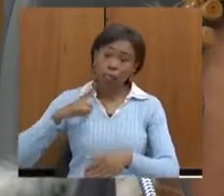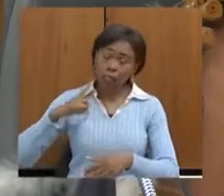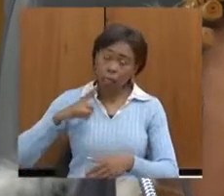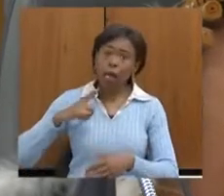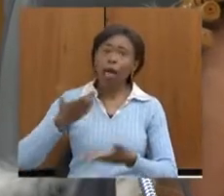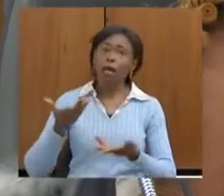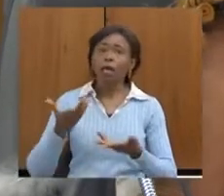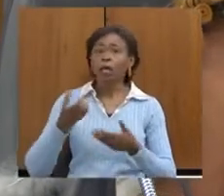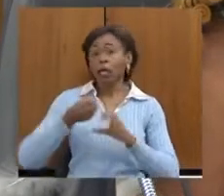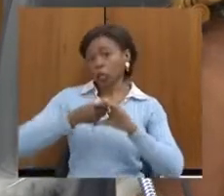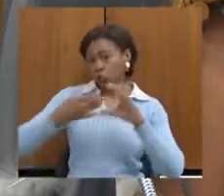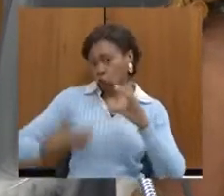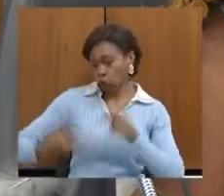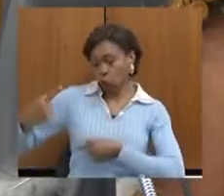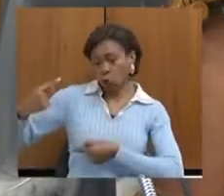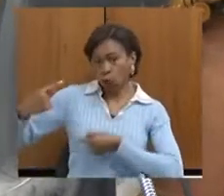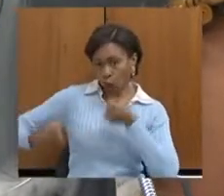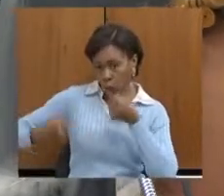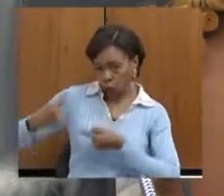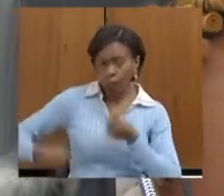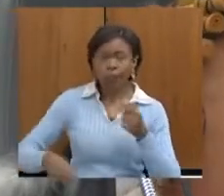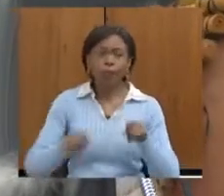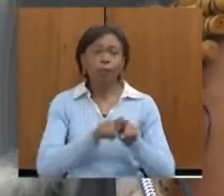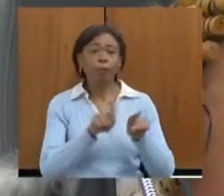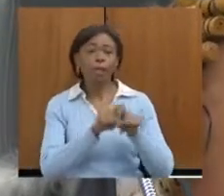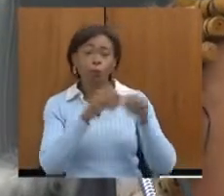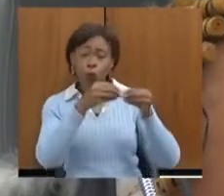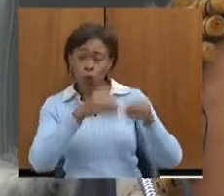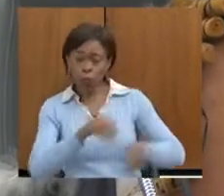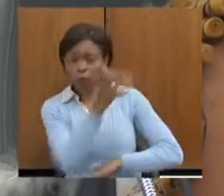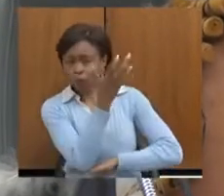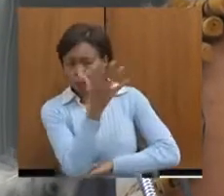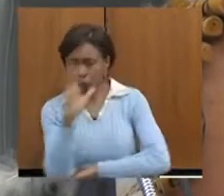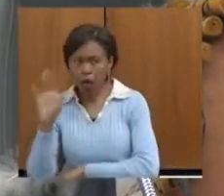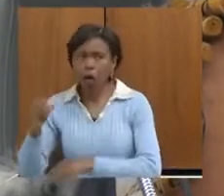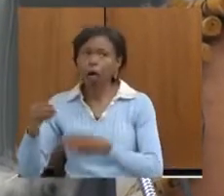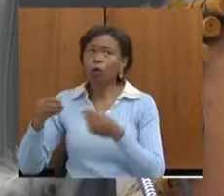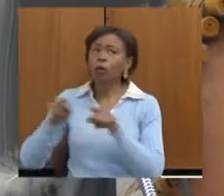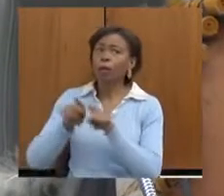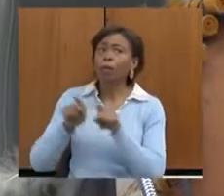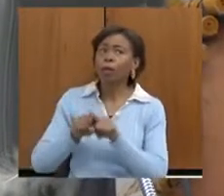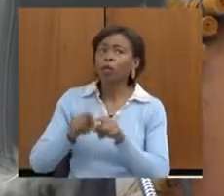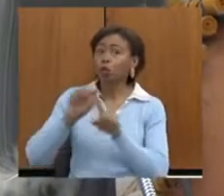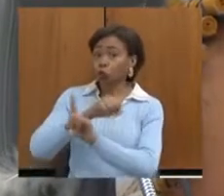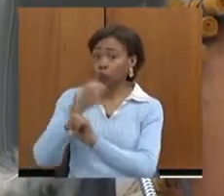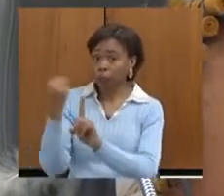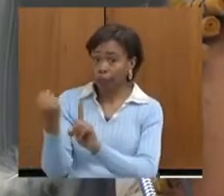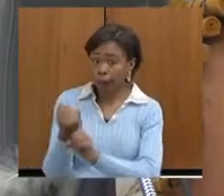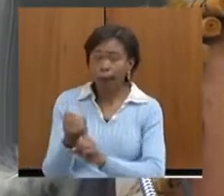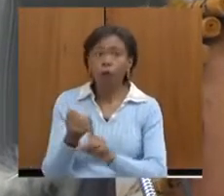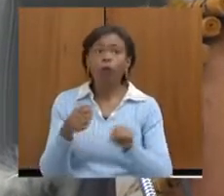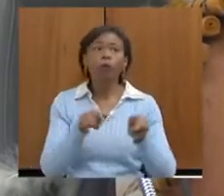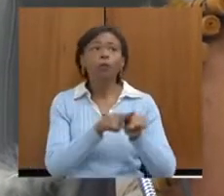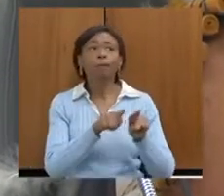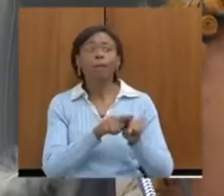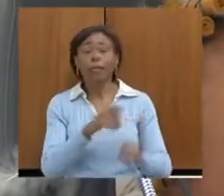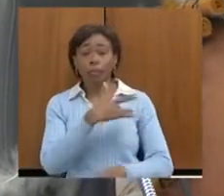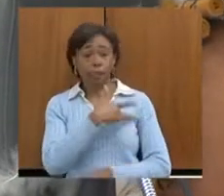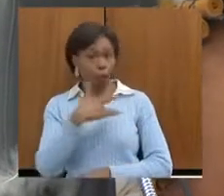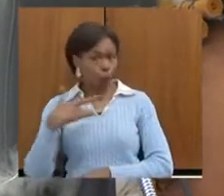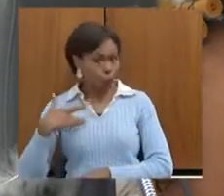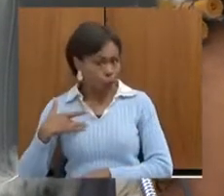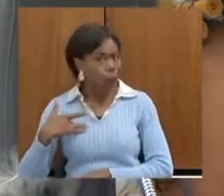ambiental dos danos tem um caráter social né que já foi muito falado tem um caráter de saúde